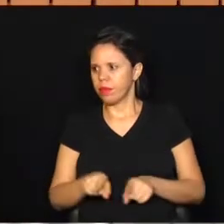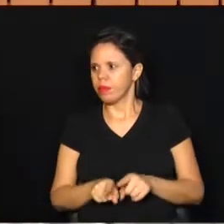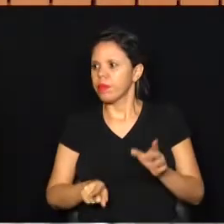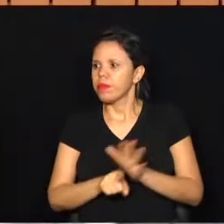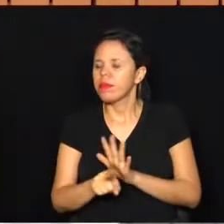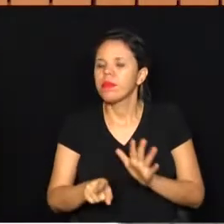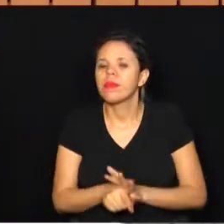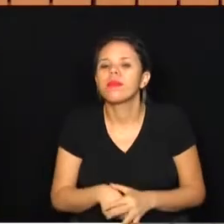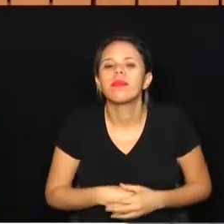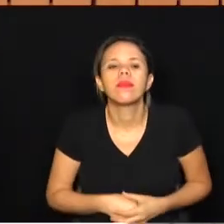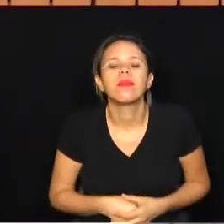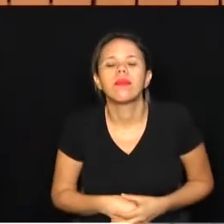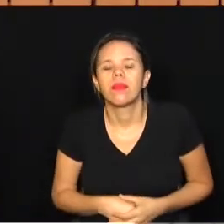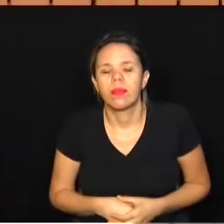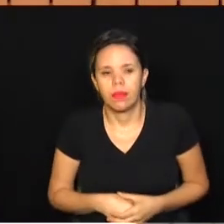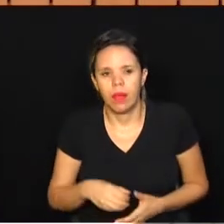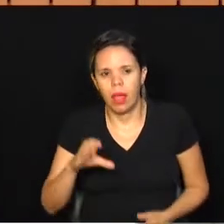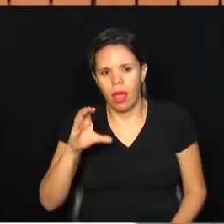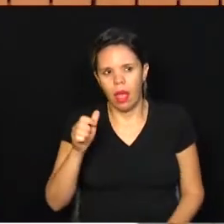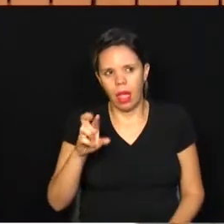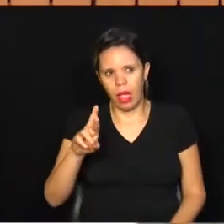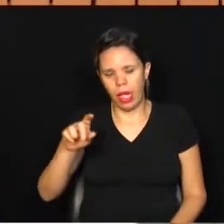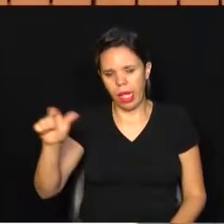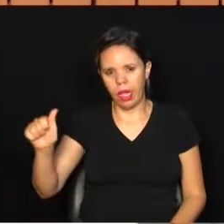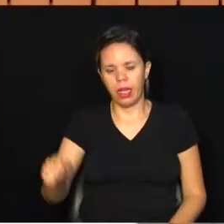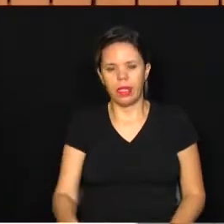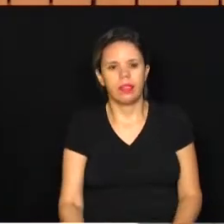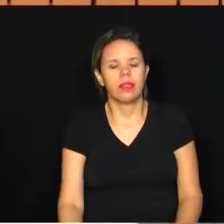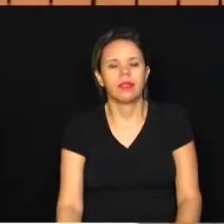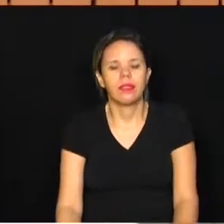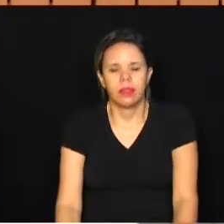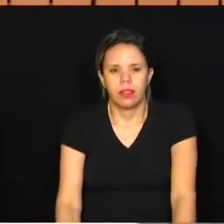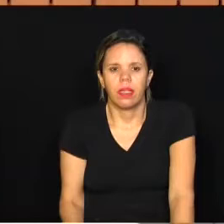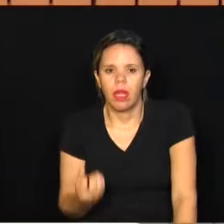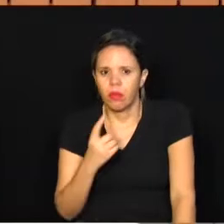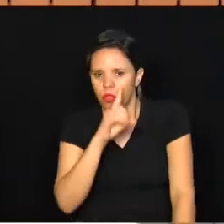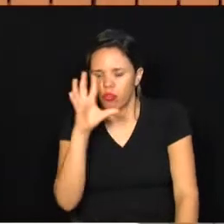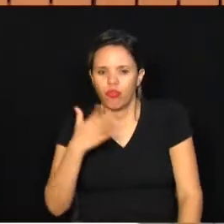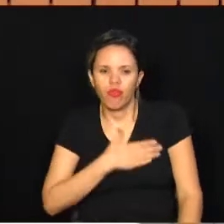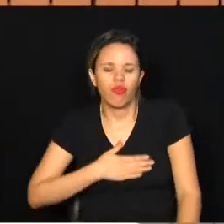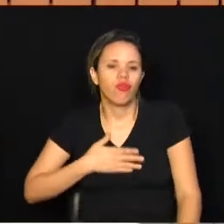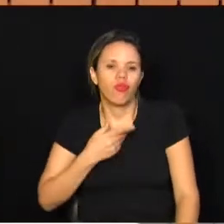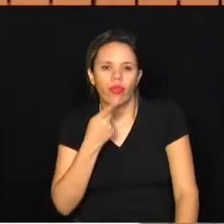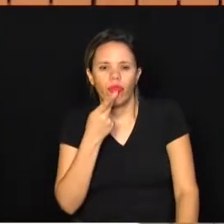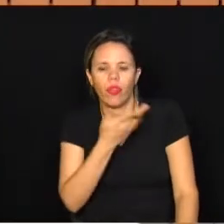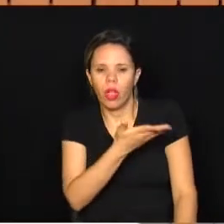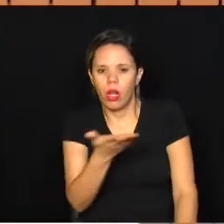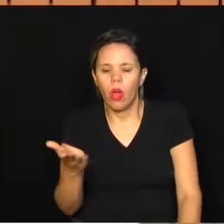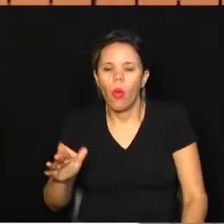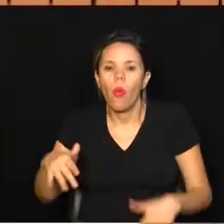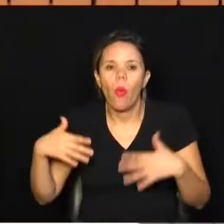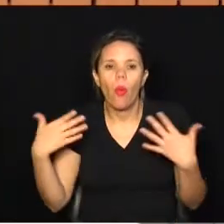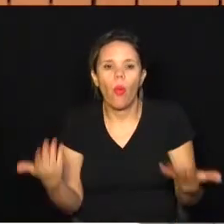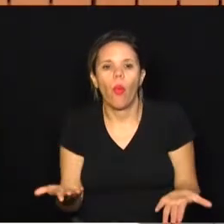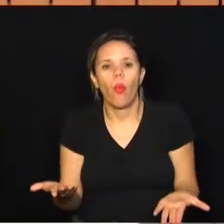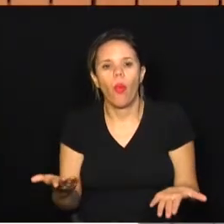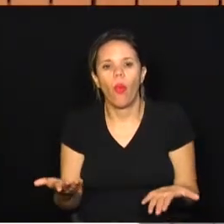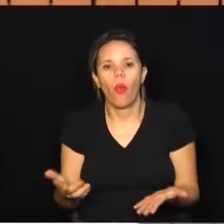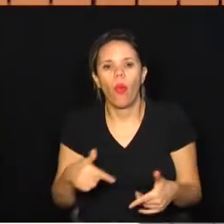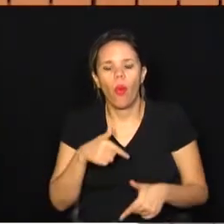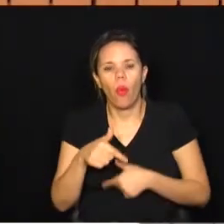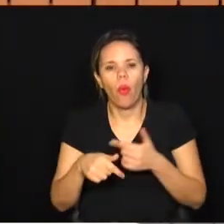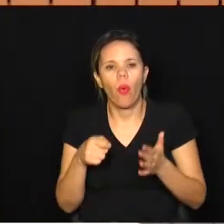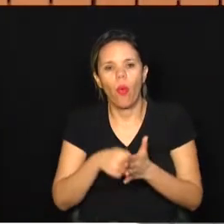pergunta da Carla. Fala, bom dia, gostaria de saber, senhores, quais os encaminhamentos